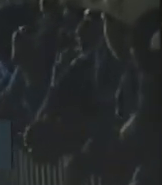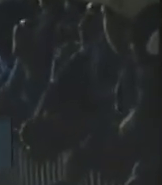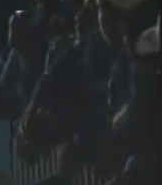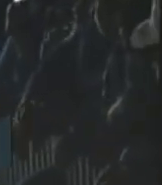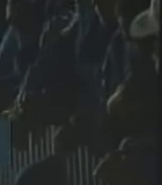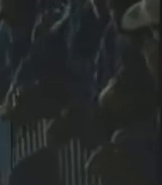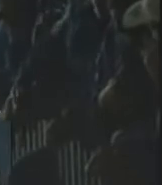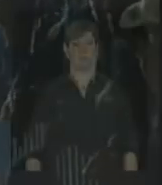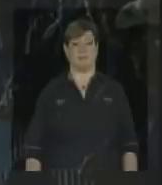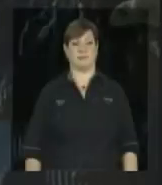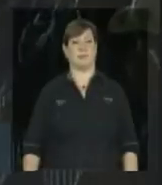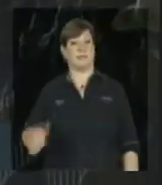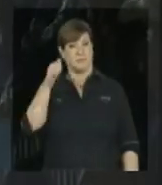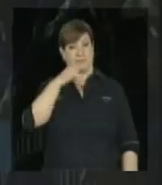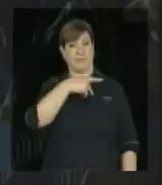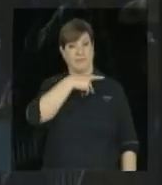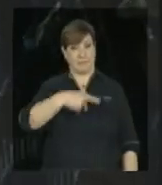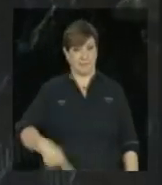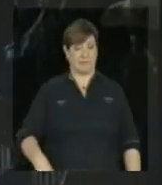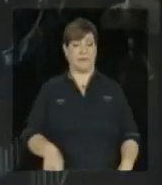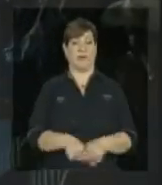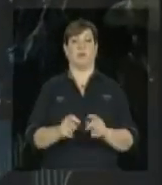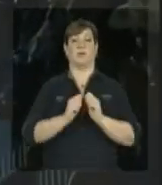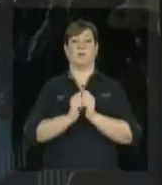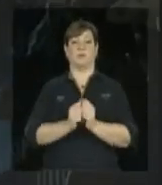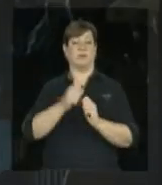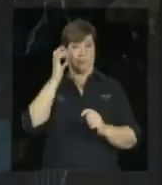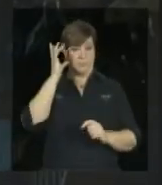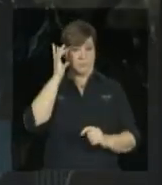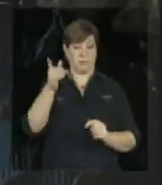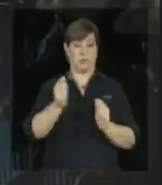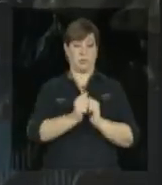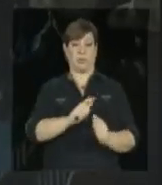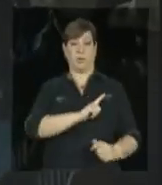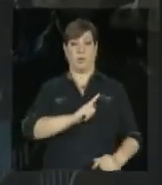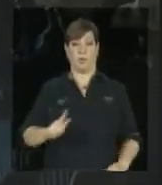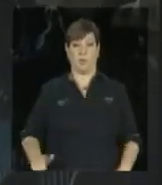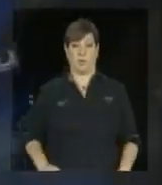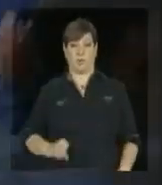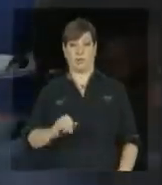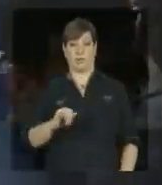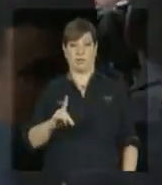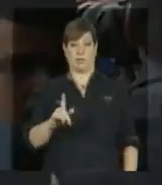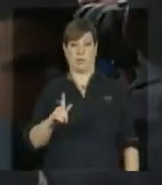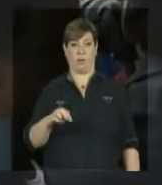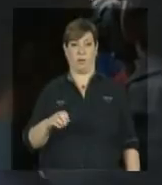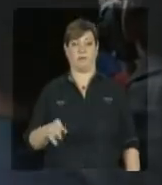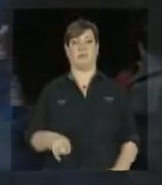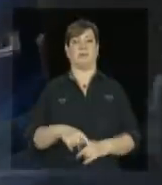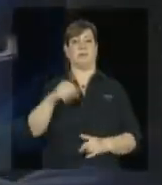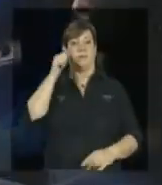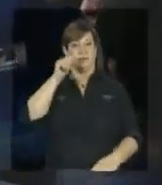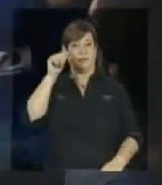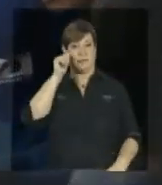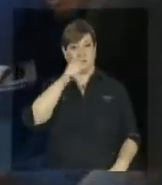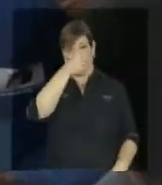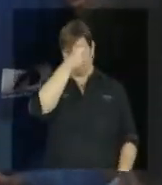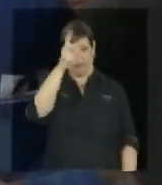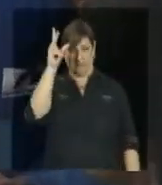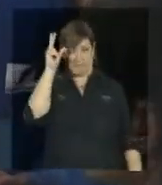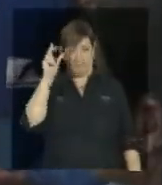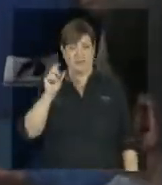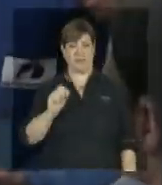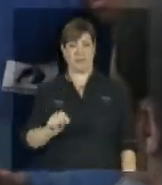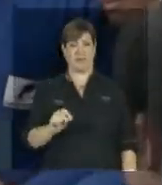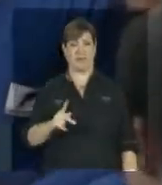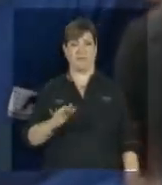Presidenta Dilma Rousseff, o governador do Ceará, Cid Gomes, e a prefeita de Fortaleza, Luziane Lins, tirando